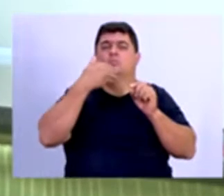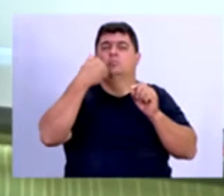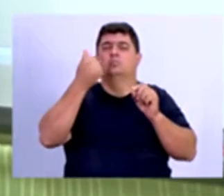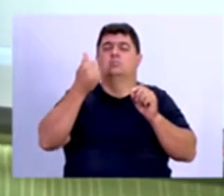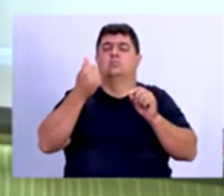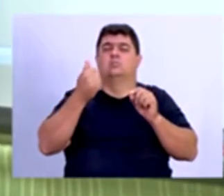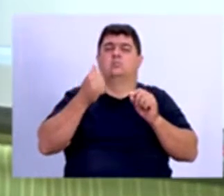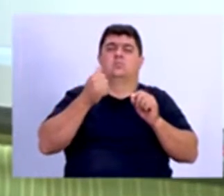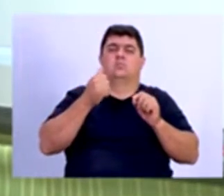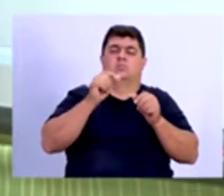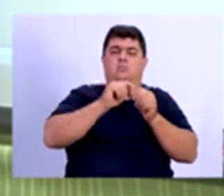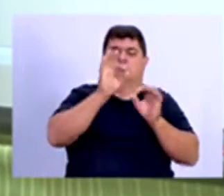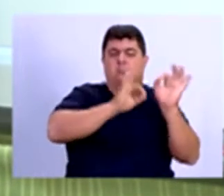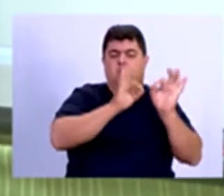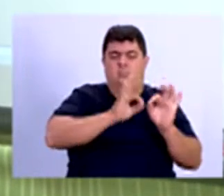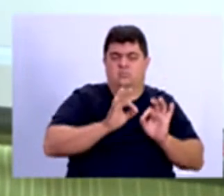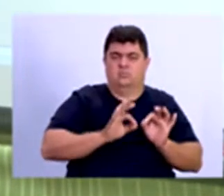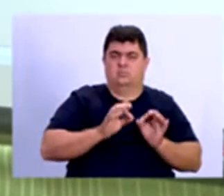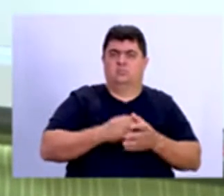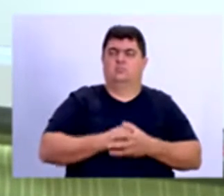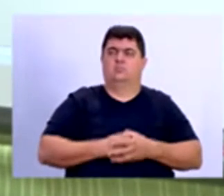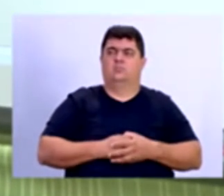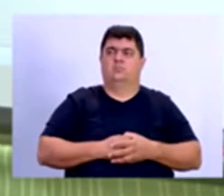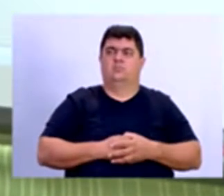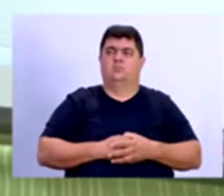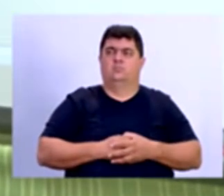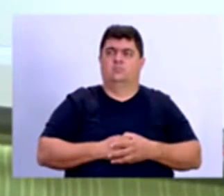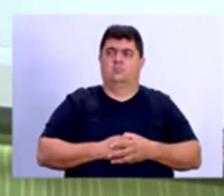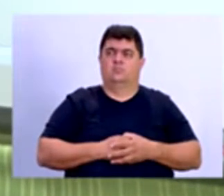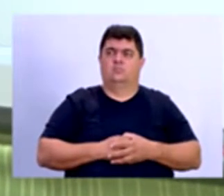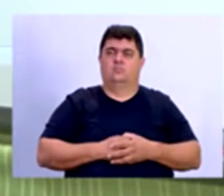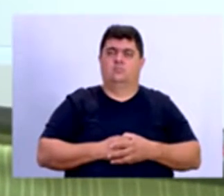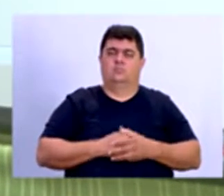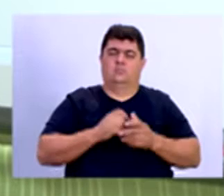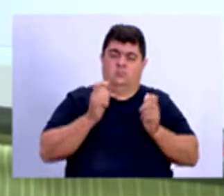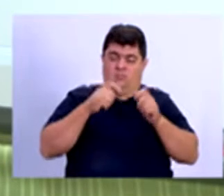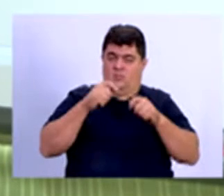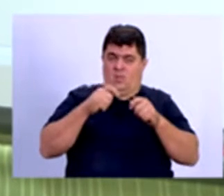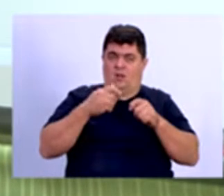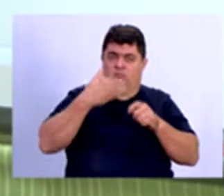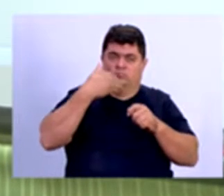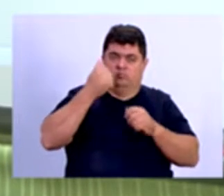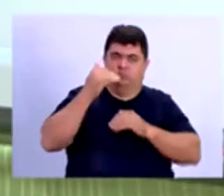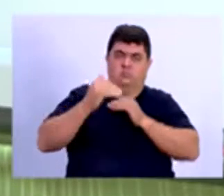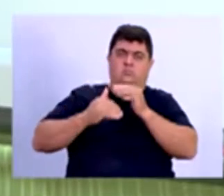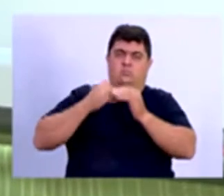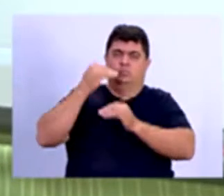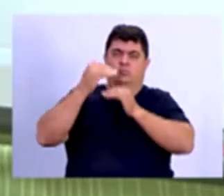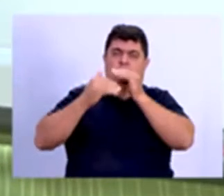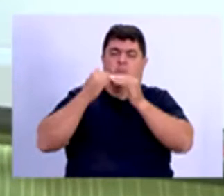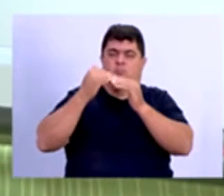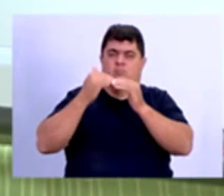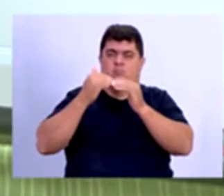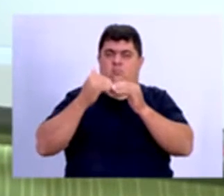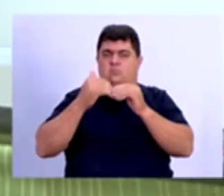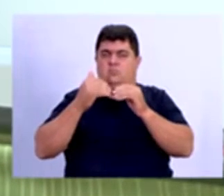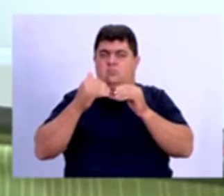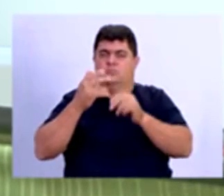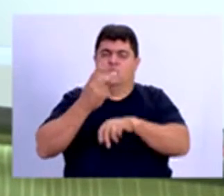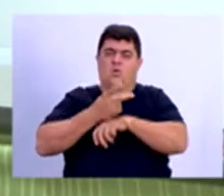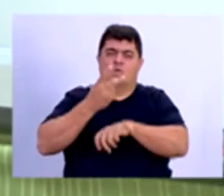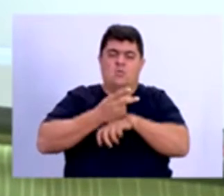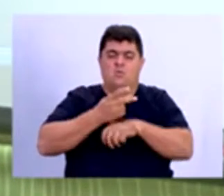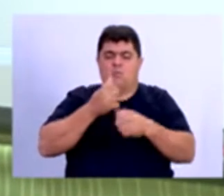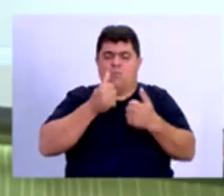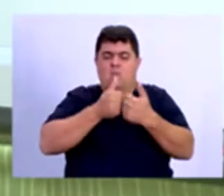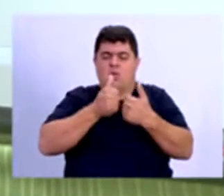da semântica entre outros aspectos aí que cada vez mais se busca está próximo ao mundo real